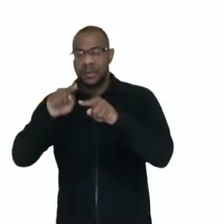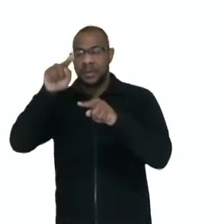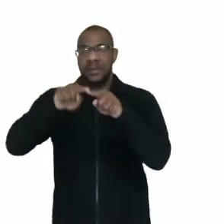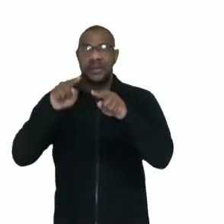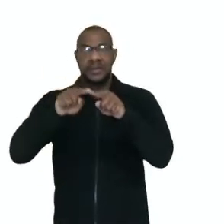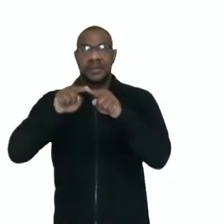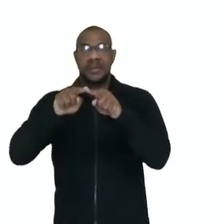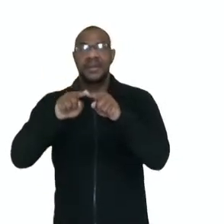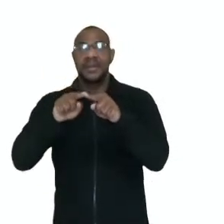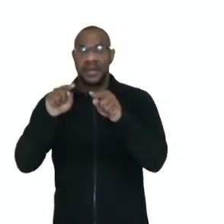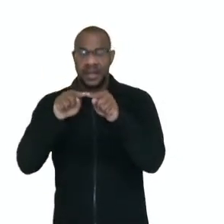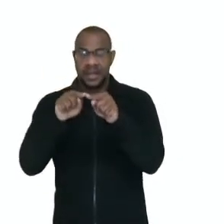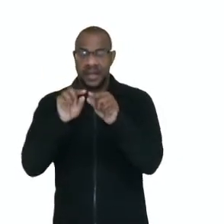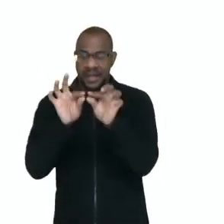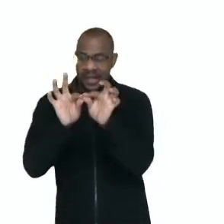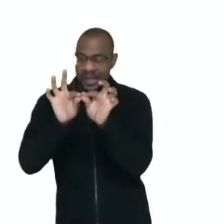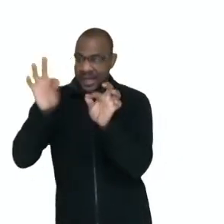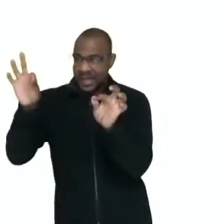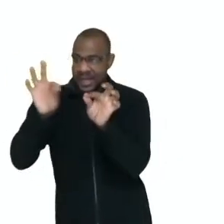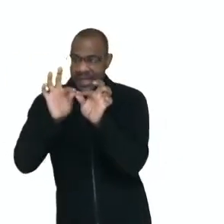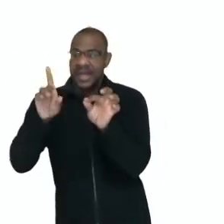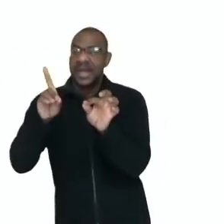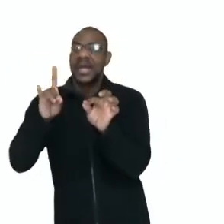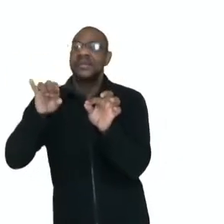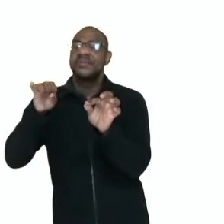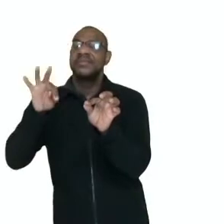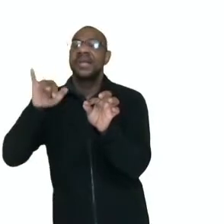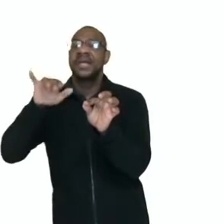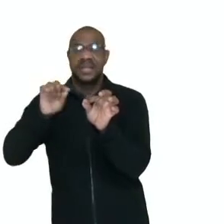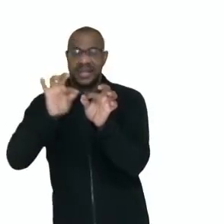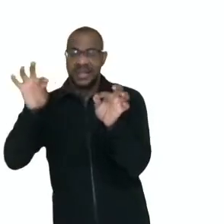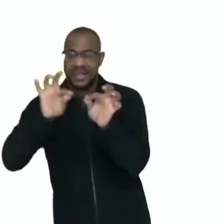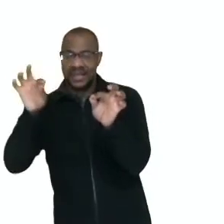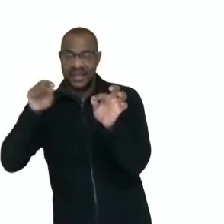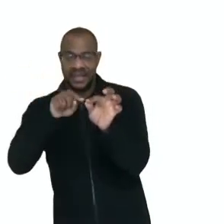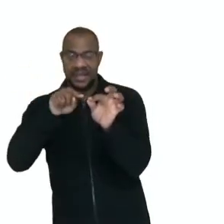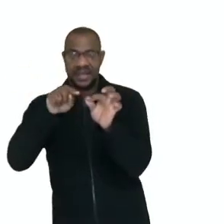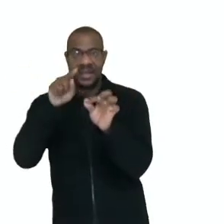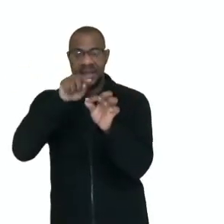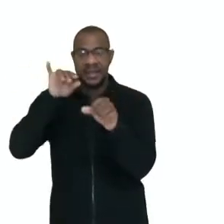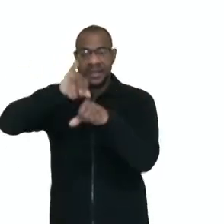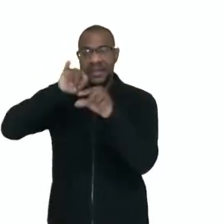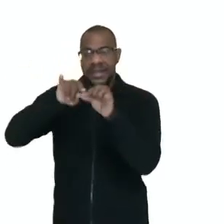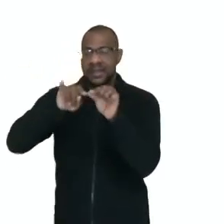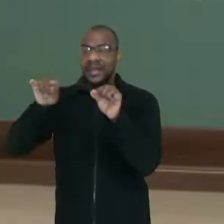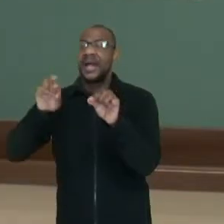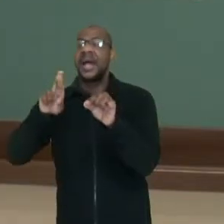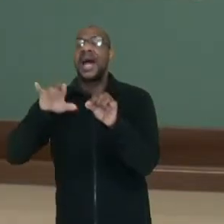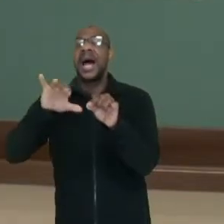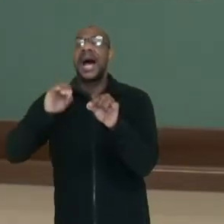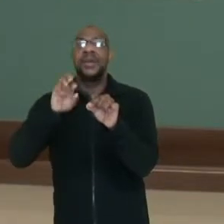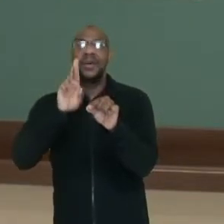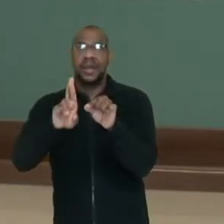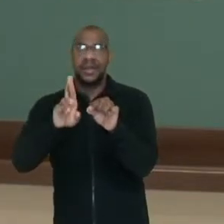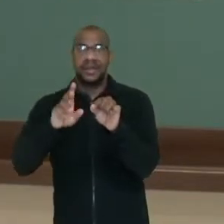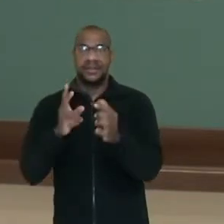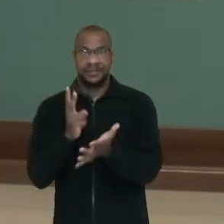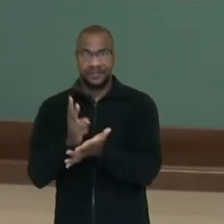É a distância do centro até qualquer ponto da circunferência. É sempre o mesmo, tá